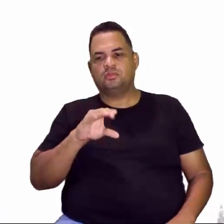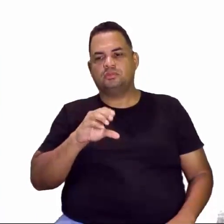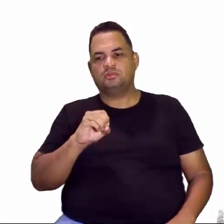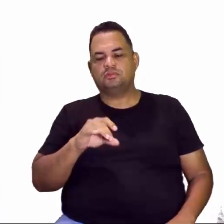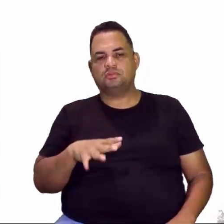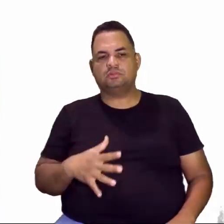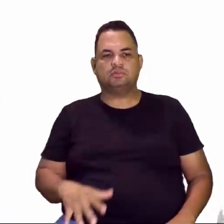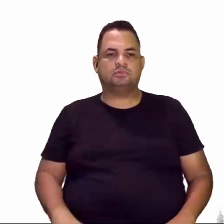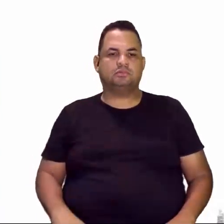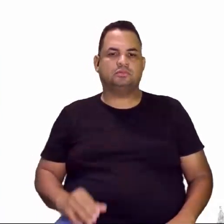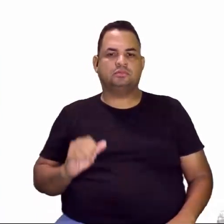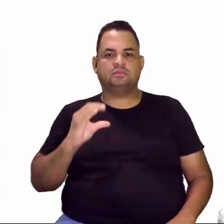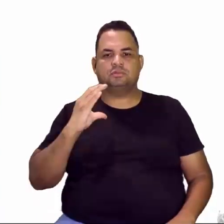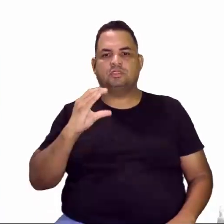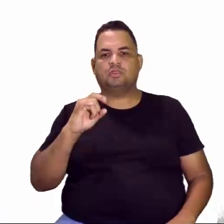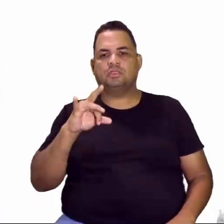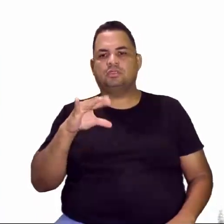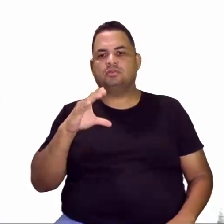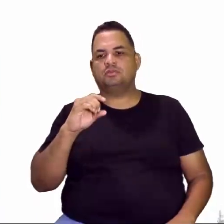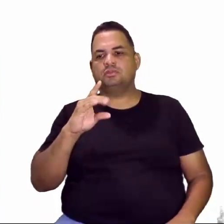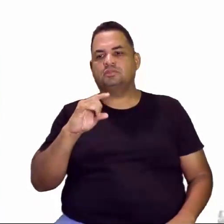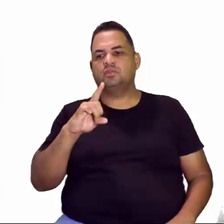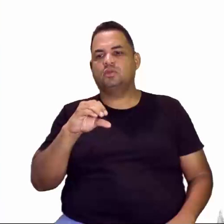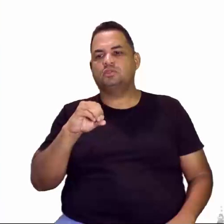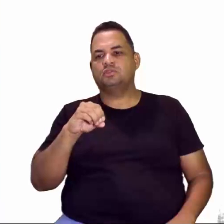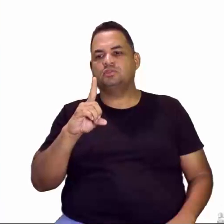Então, fica cloreto de sódio.